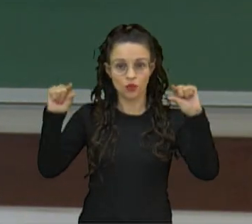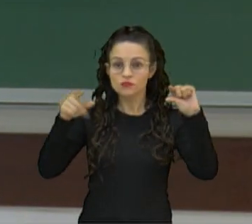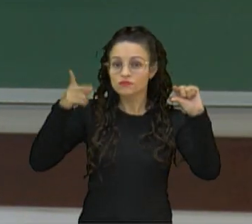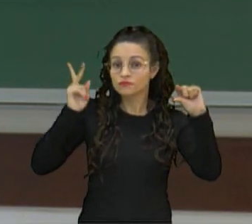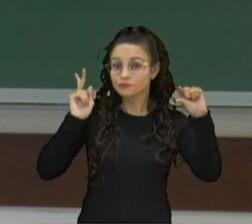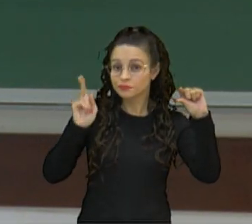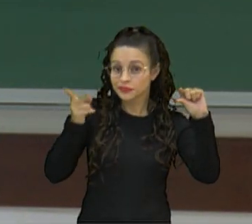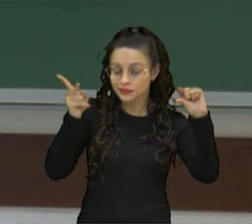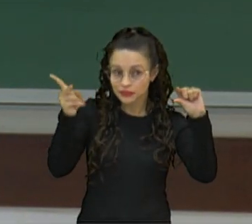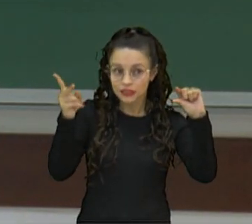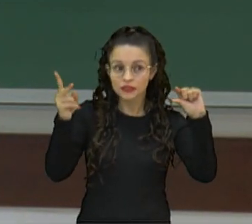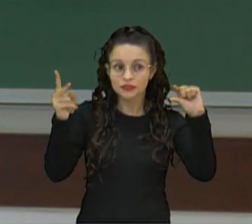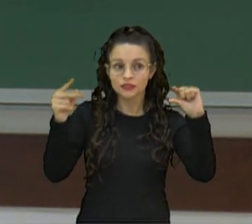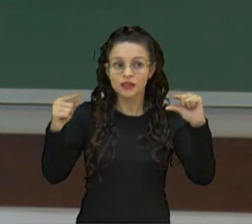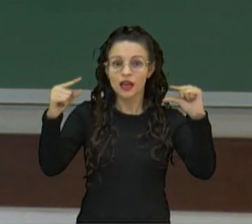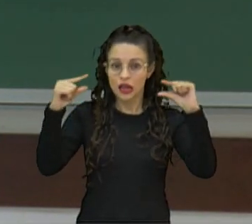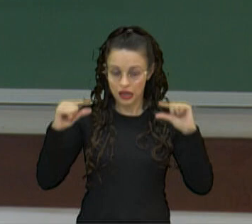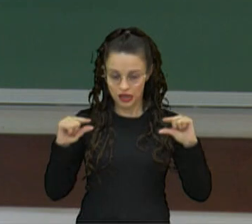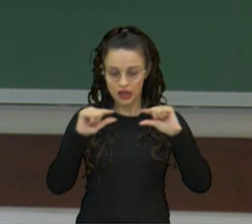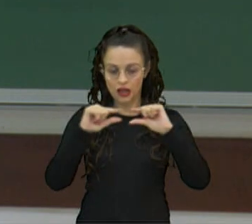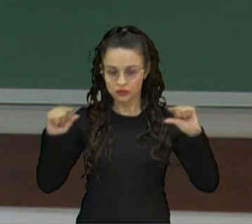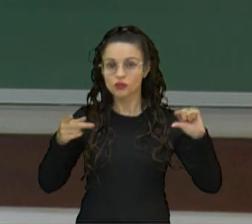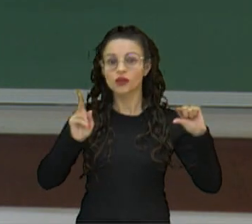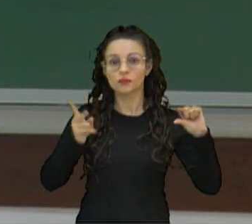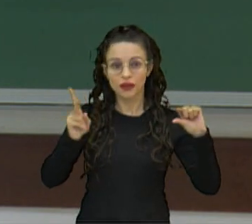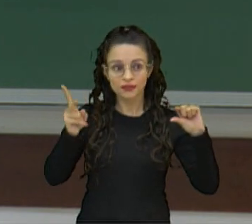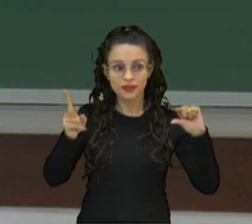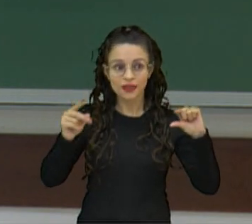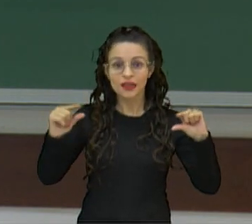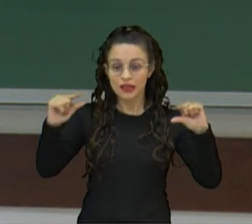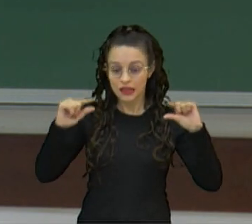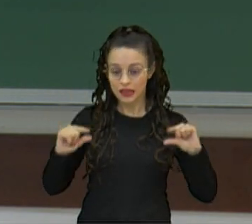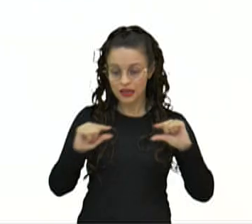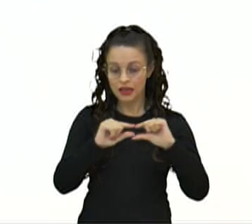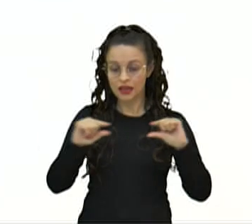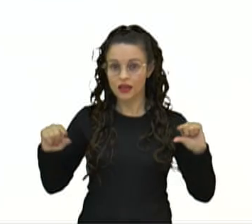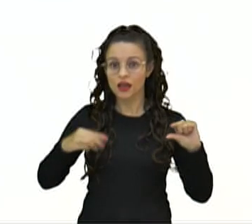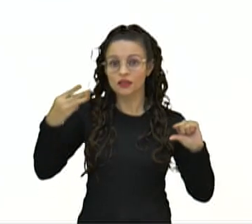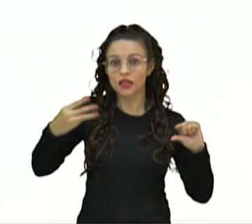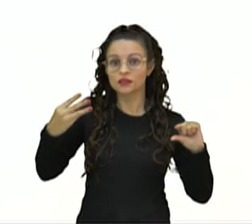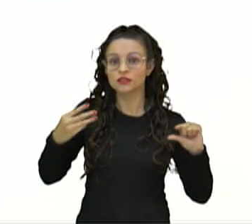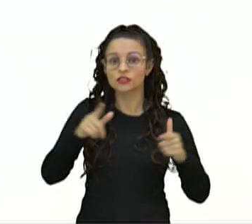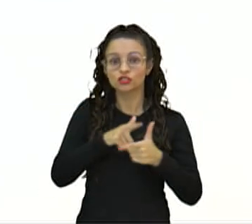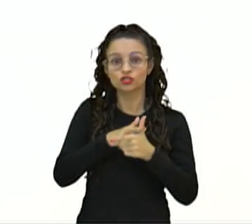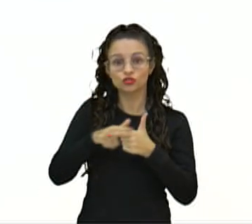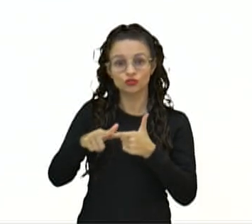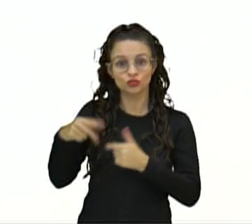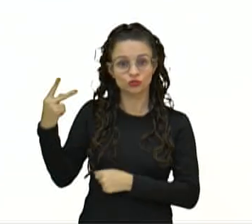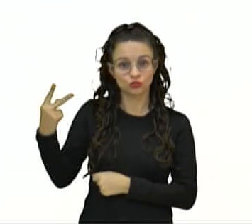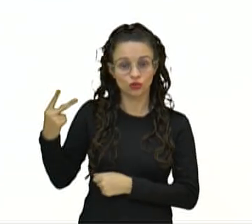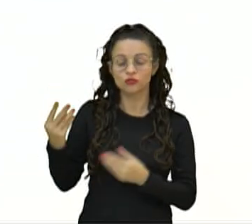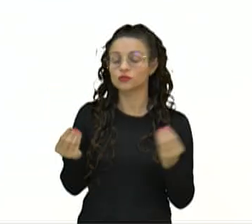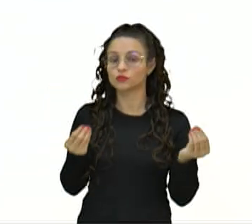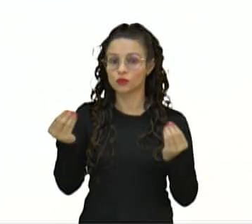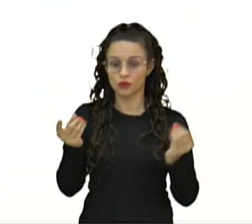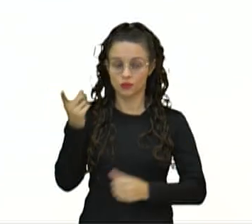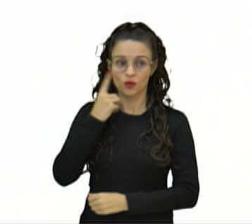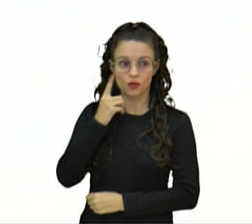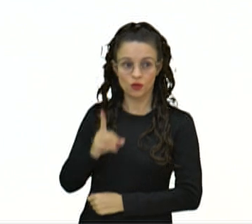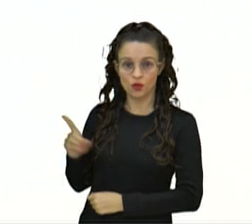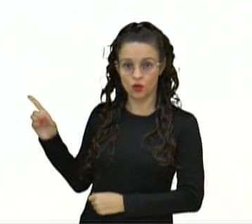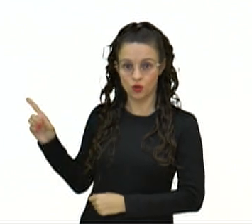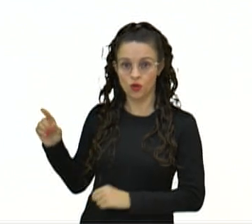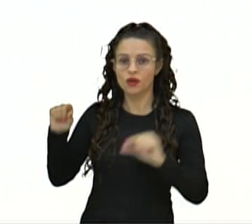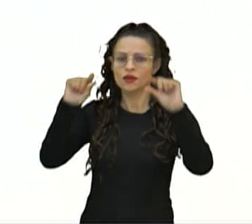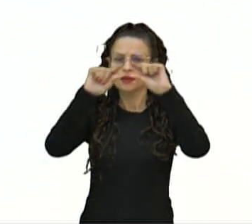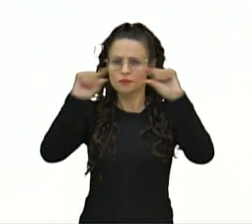manter, a segunda também vamos manter e a terceira vamos dividir por 2. Então, vai ficar assim, ó. Primeira